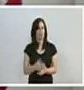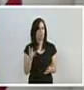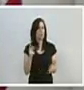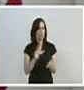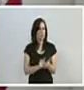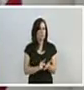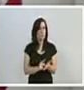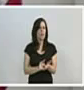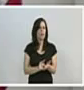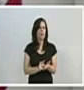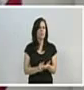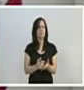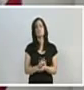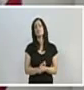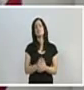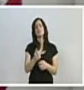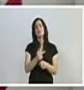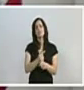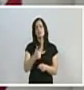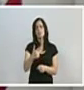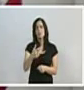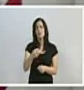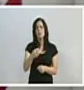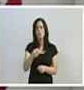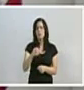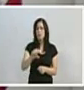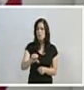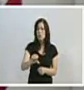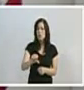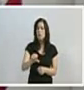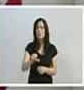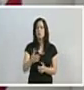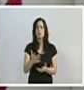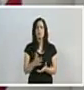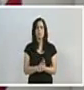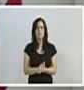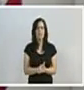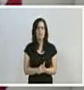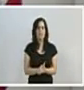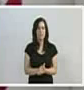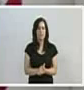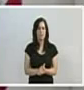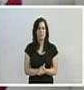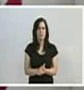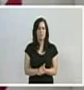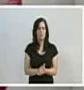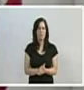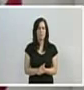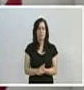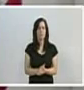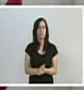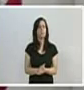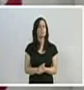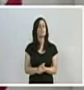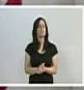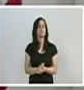foram declaradas ZEIS em 2009 em algumas áreas, mas só declararam ZEIS em algumas áreas, depois pararam,